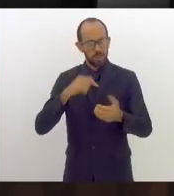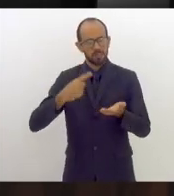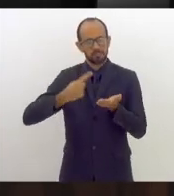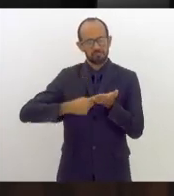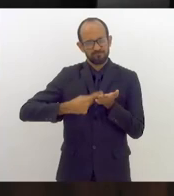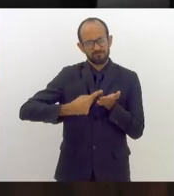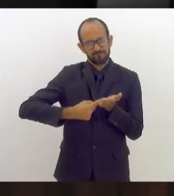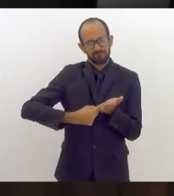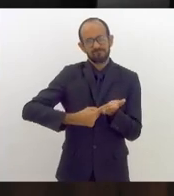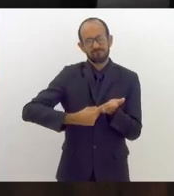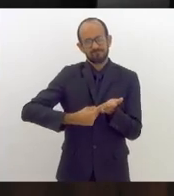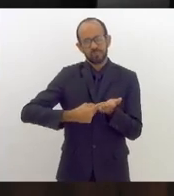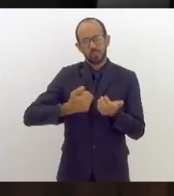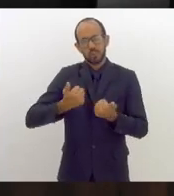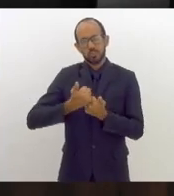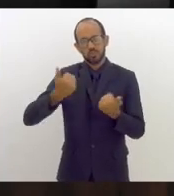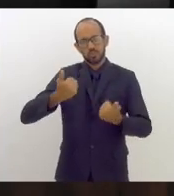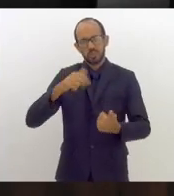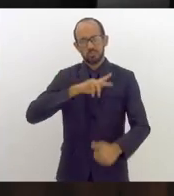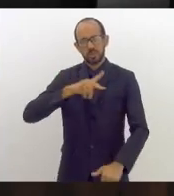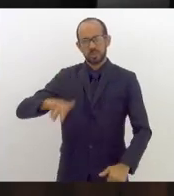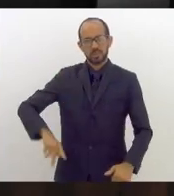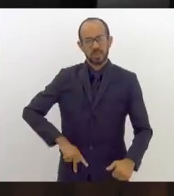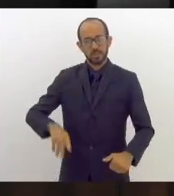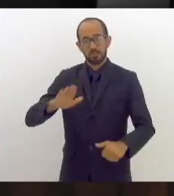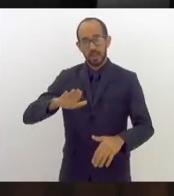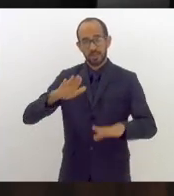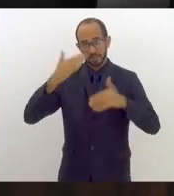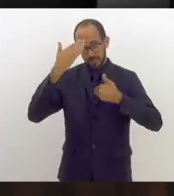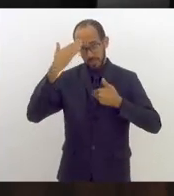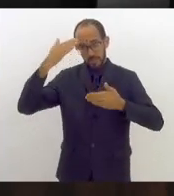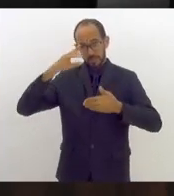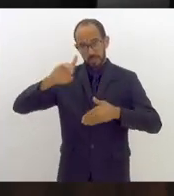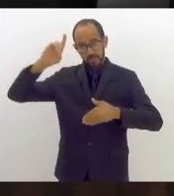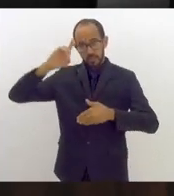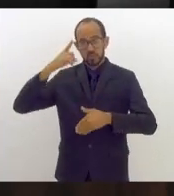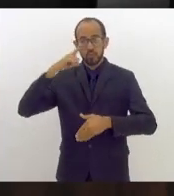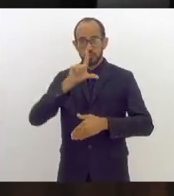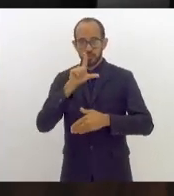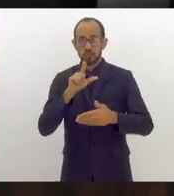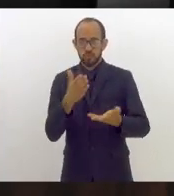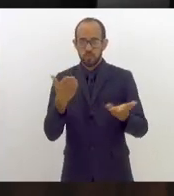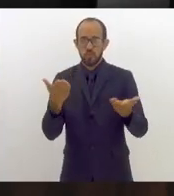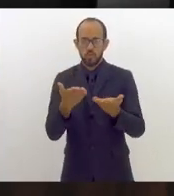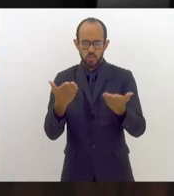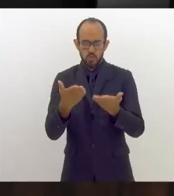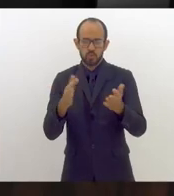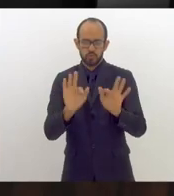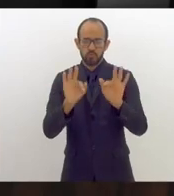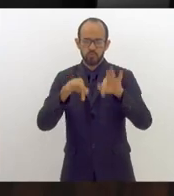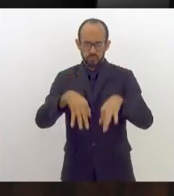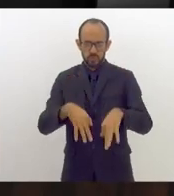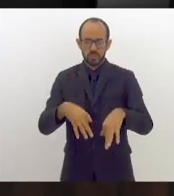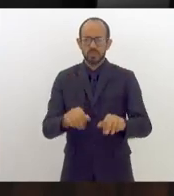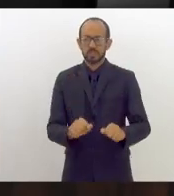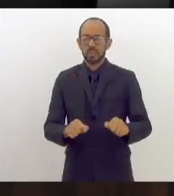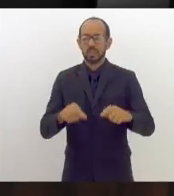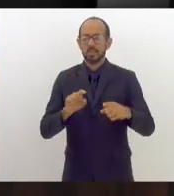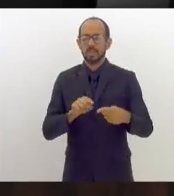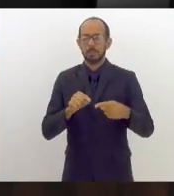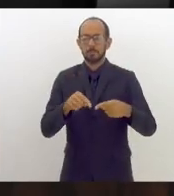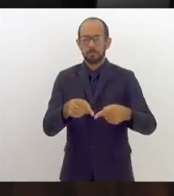do nosso vice-presidente mas graças a Deus a gente hoje vai concluir essa